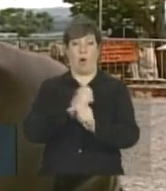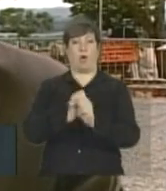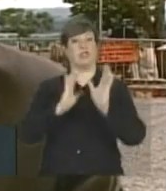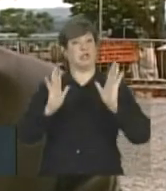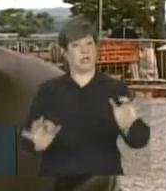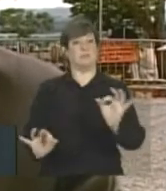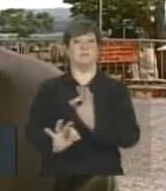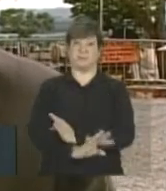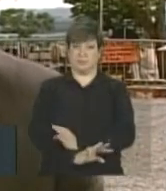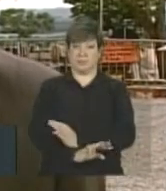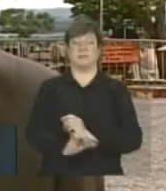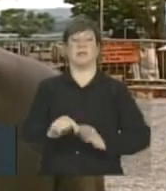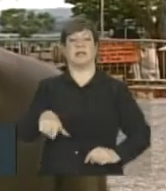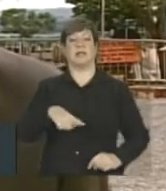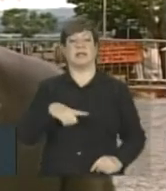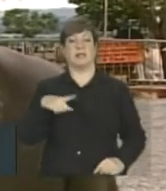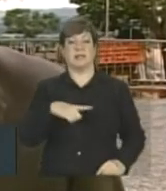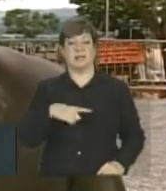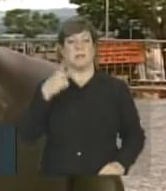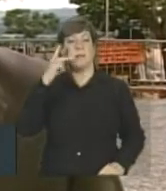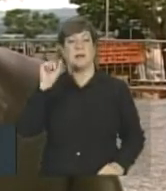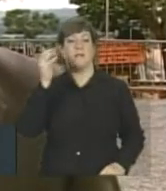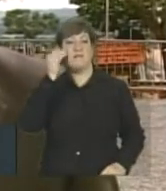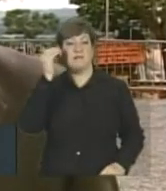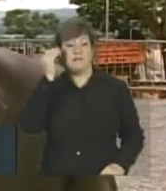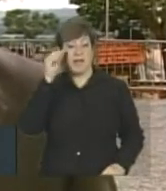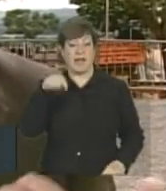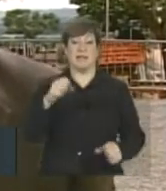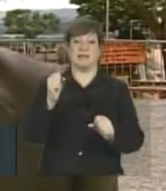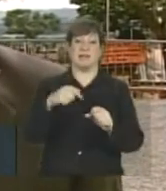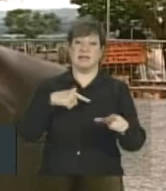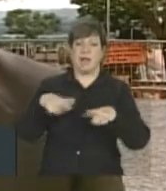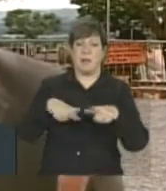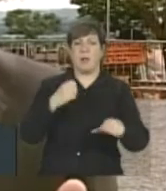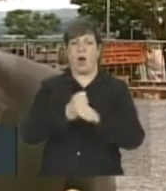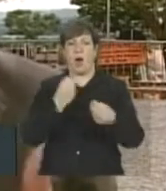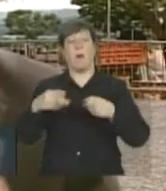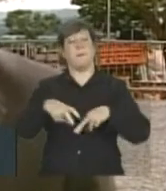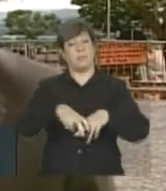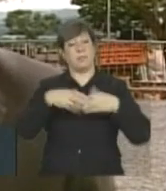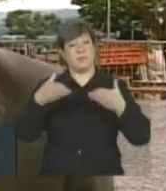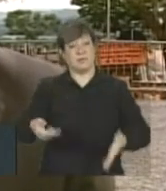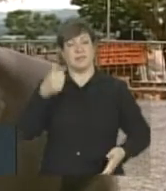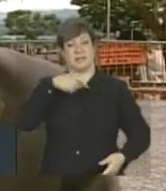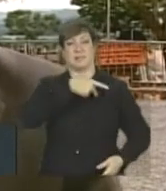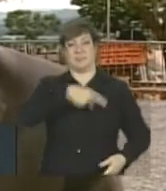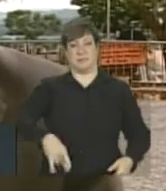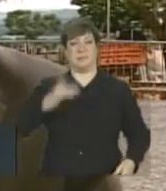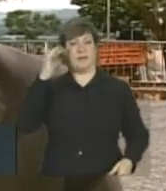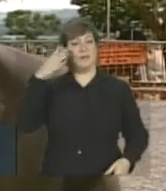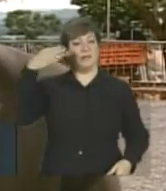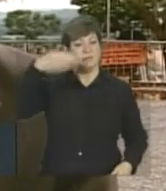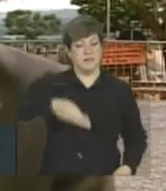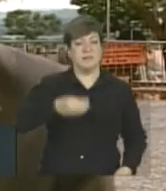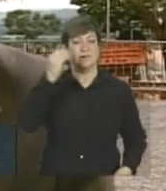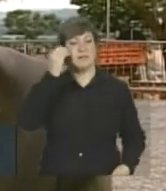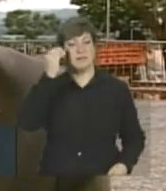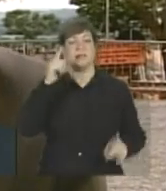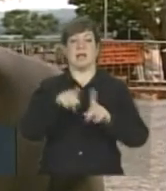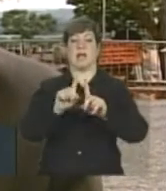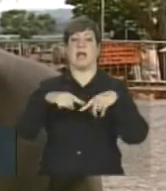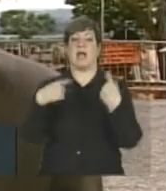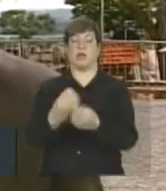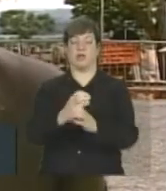já está concluída e a justamente para ver o trabalho que vem sendo feito e para se reunir com os engenheiros responsáveis